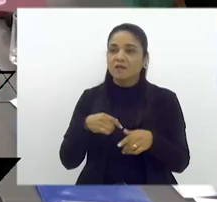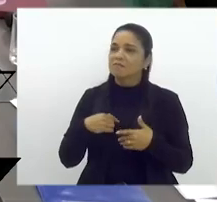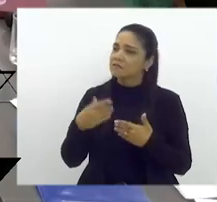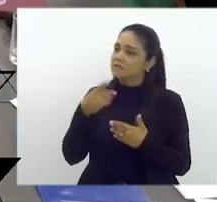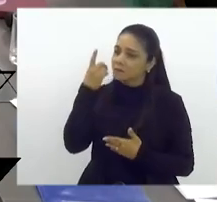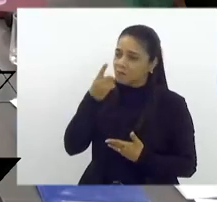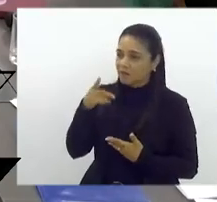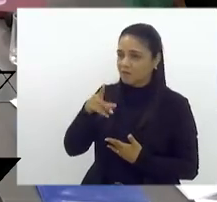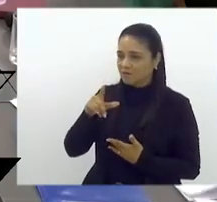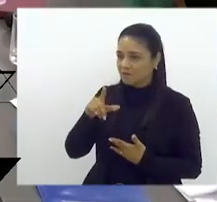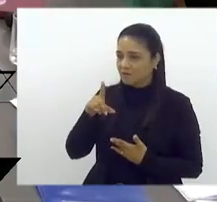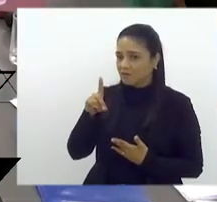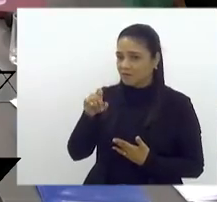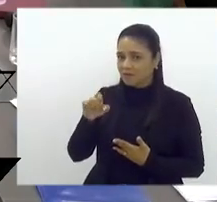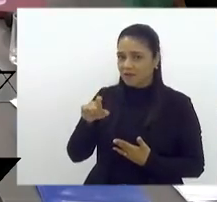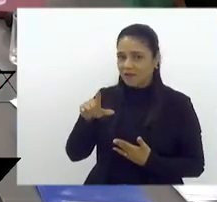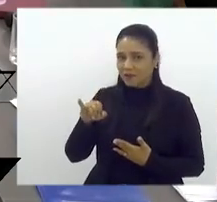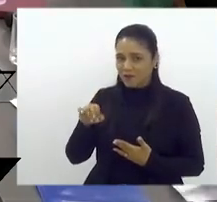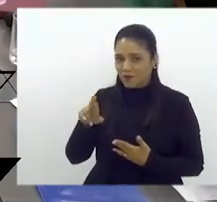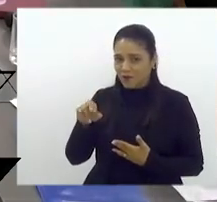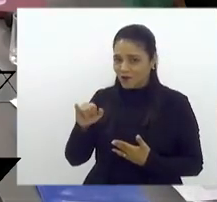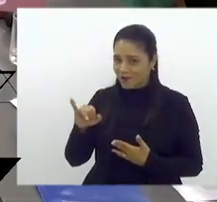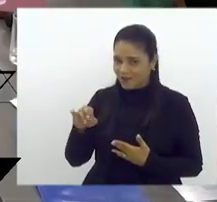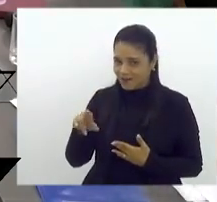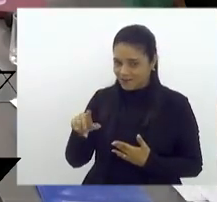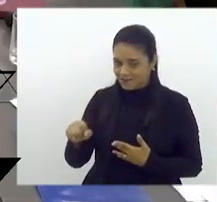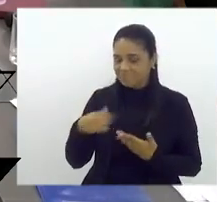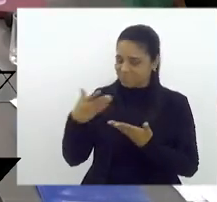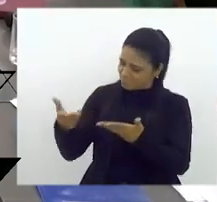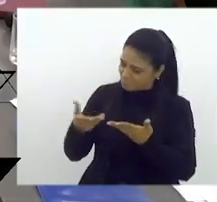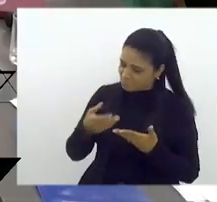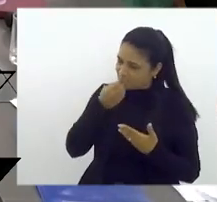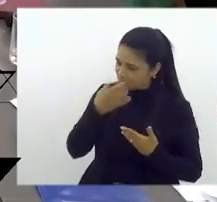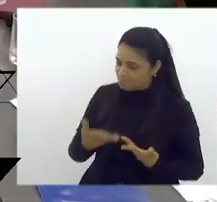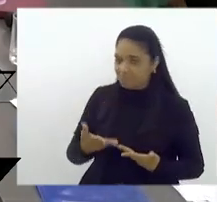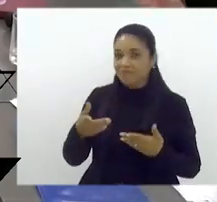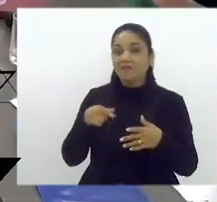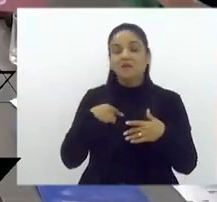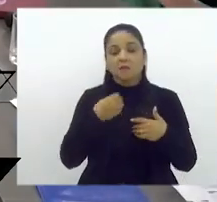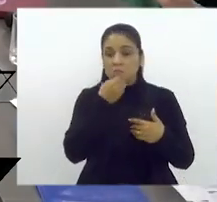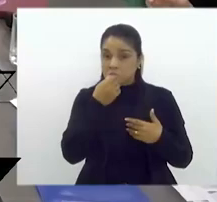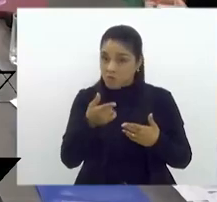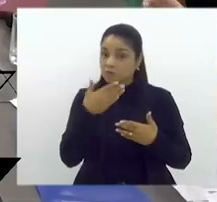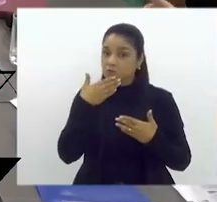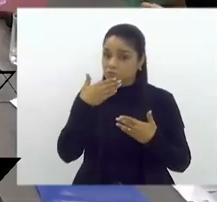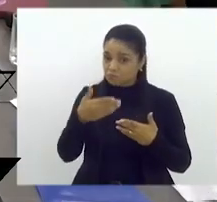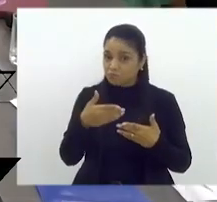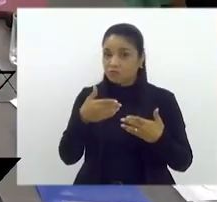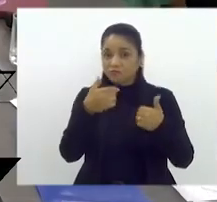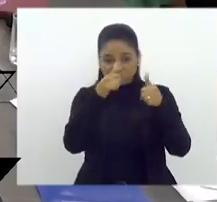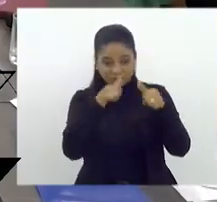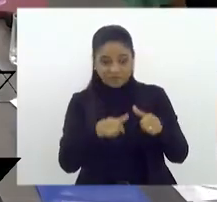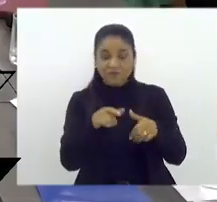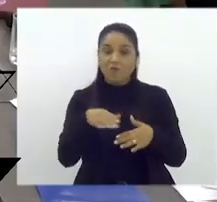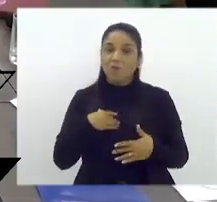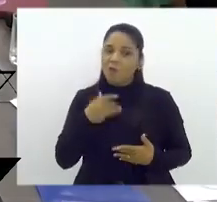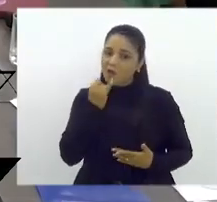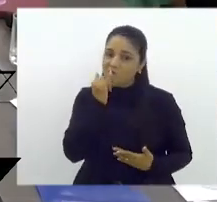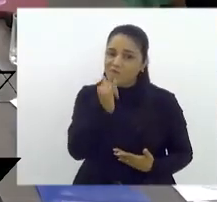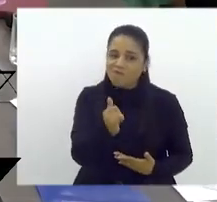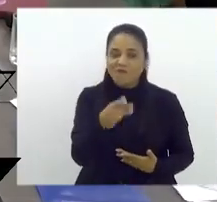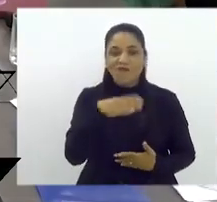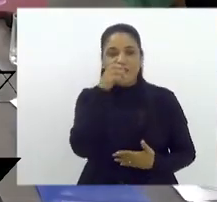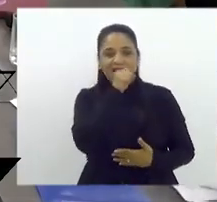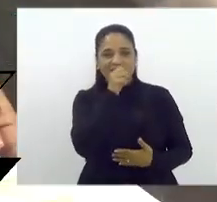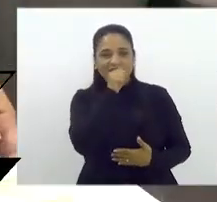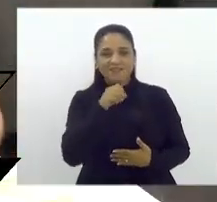Porque foi bom chegar o deputado Delaroli. É bom o senhor pedir vista. Ele vai falar que a Laranja de Itaboraí é a melhor do mundo. Não, porque...